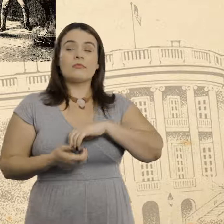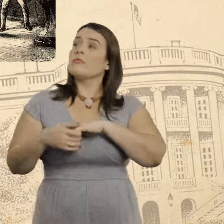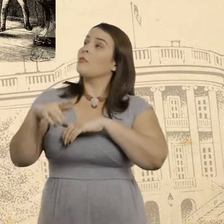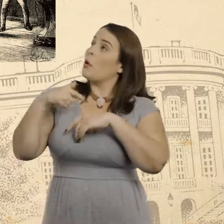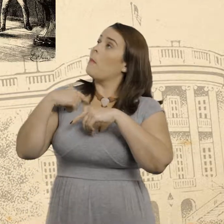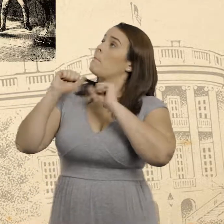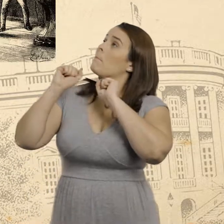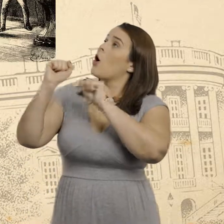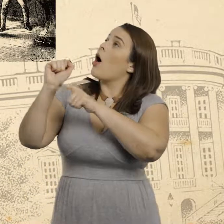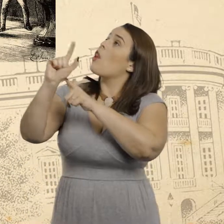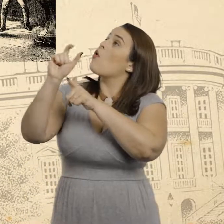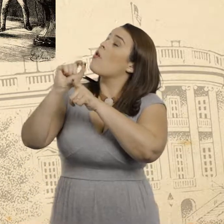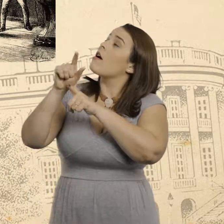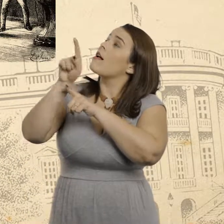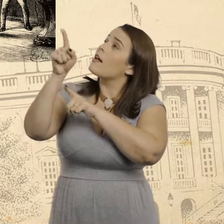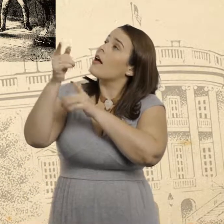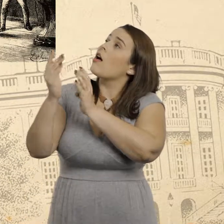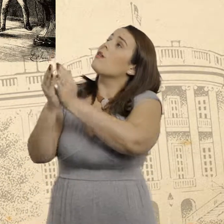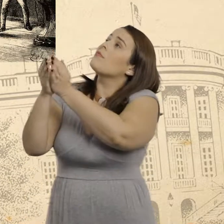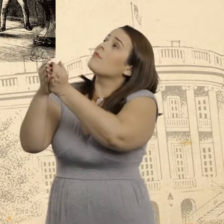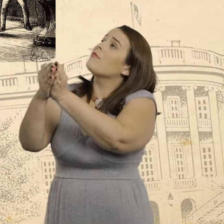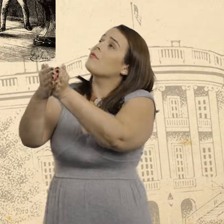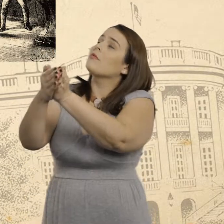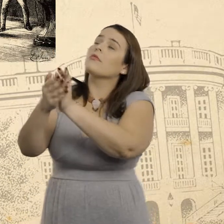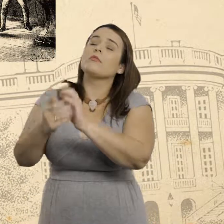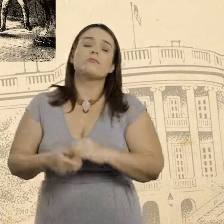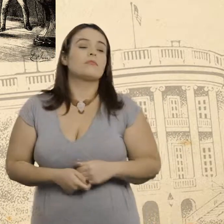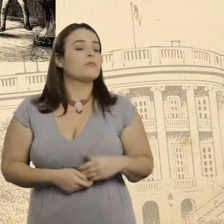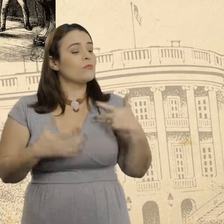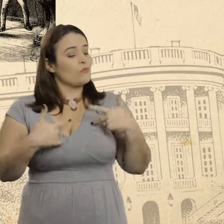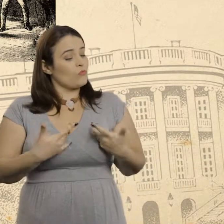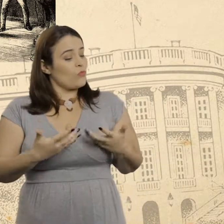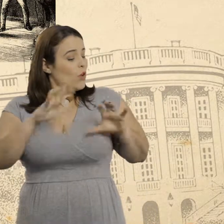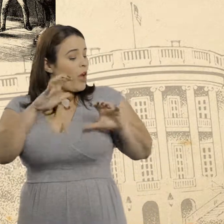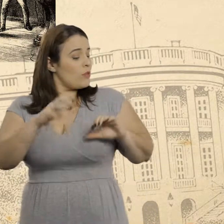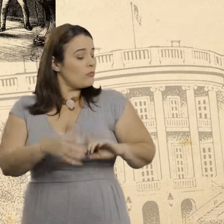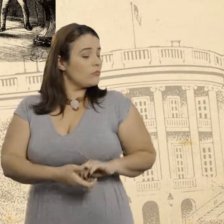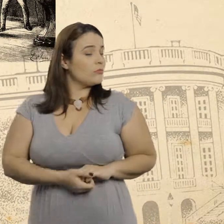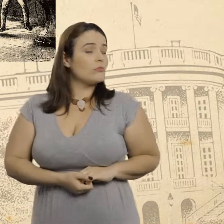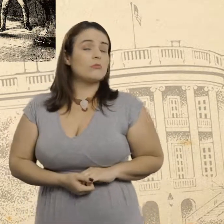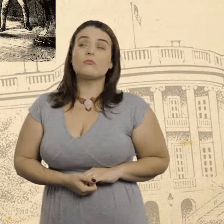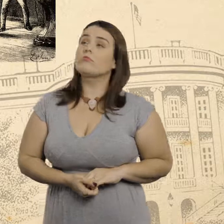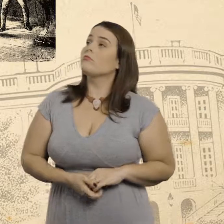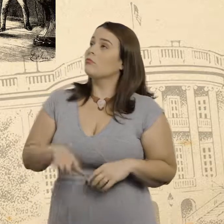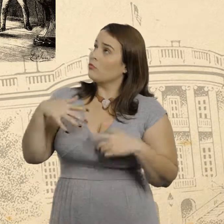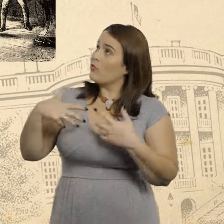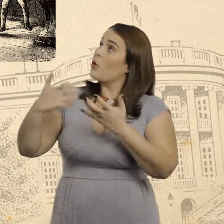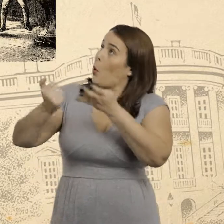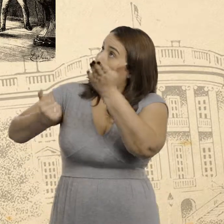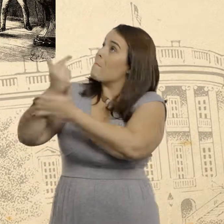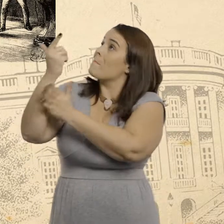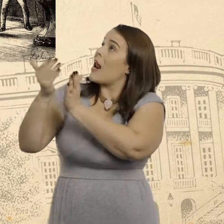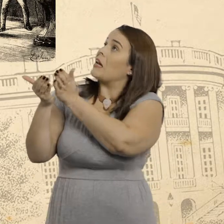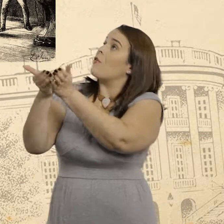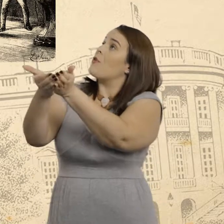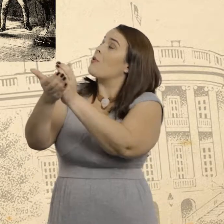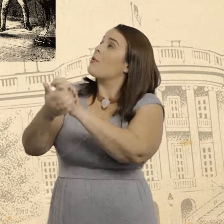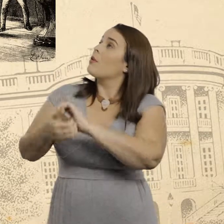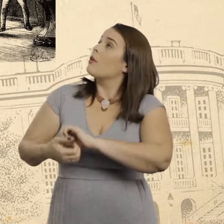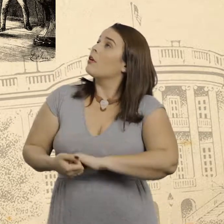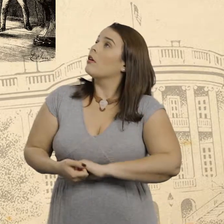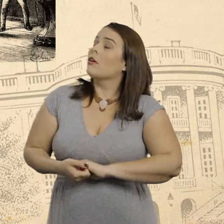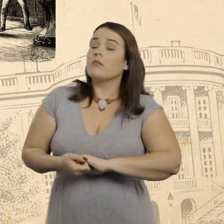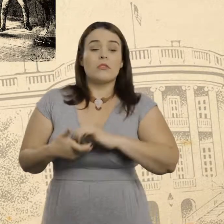Fogg ofereceu alugar o navio. O comandante respondeu que não queria alugar. O Sr. Fogg ofereceu comprar o